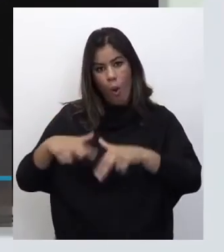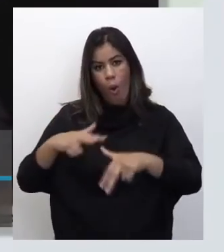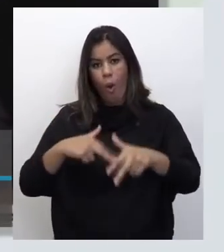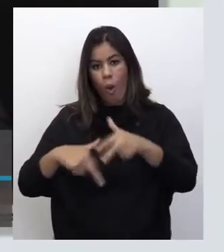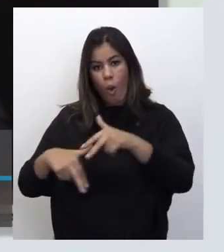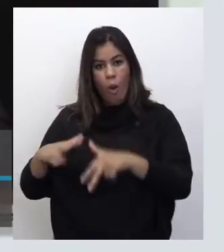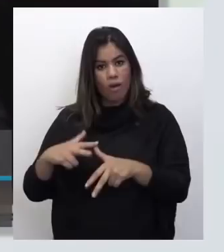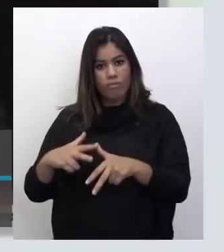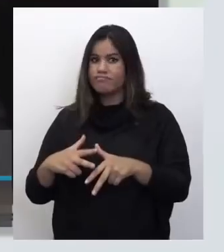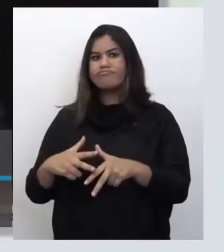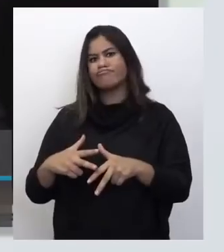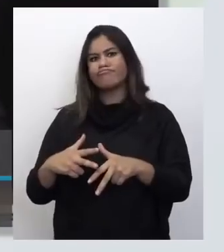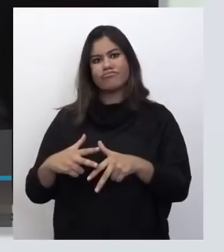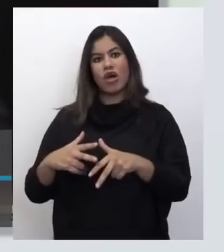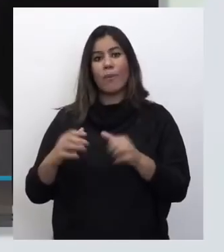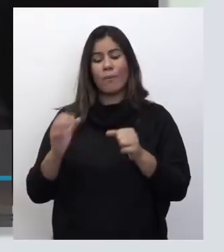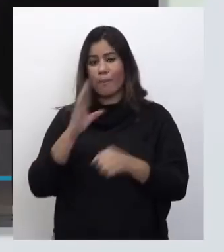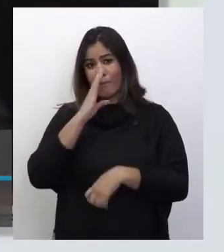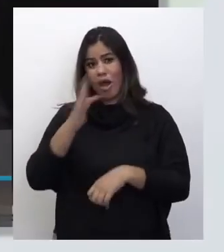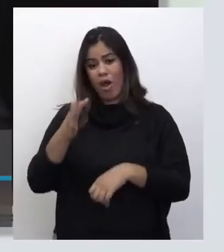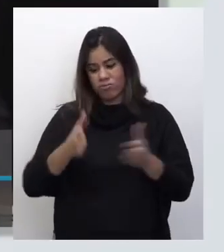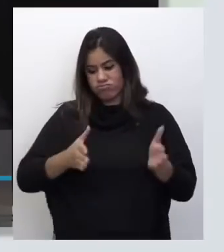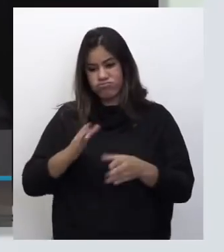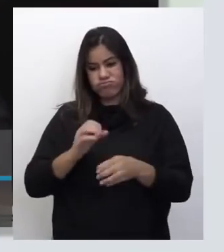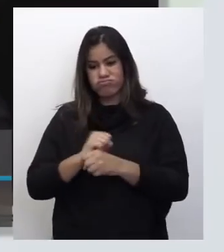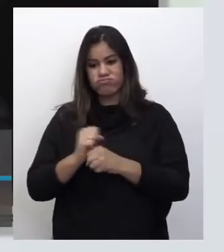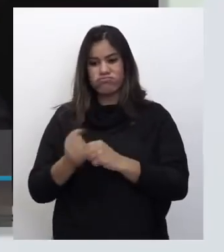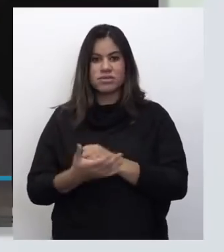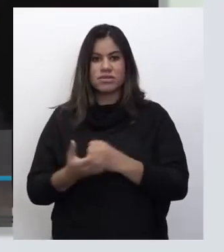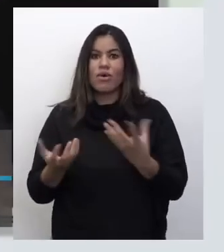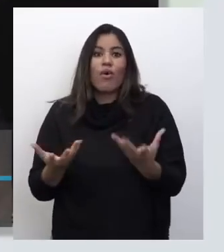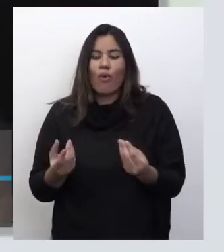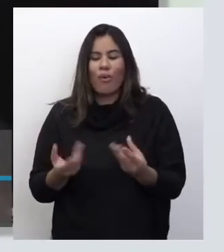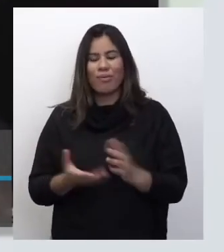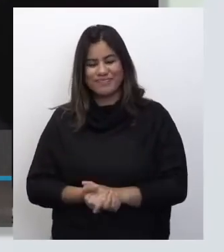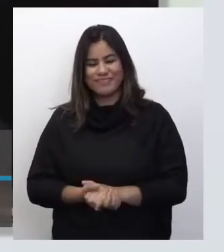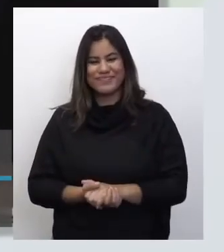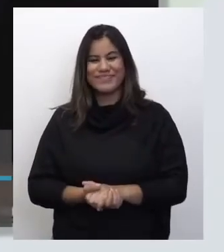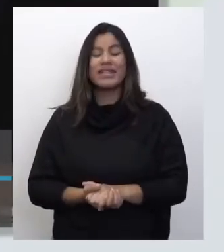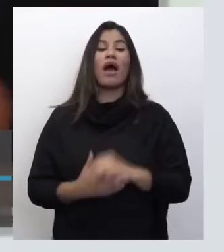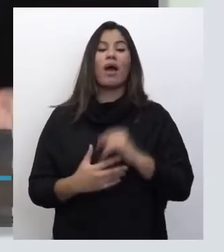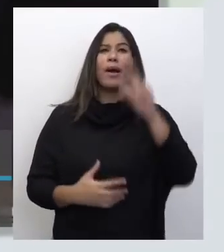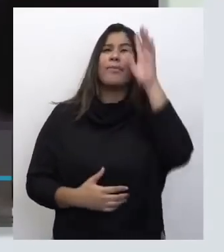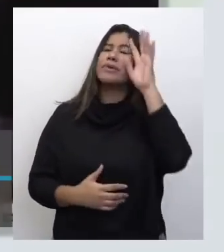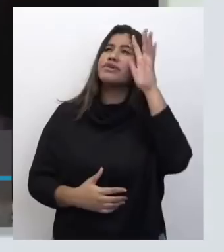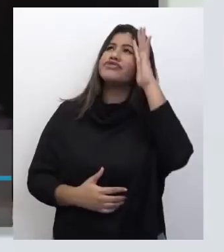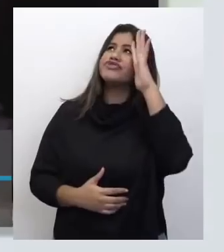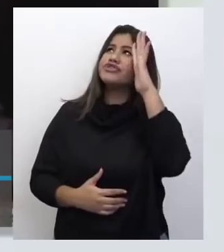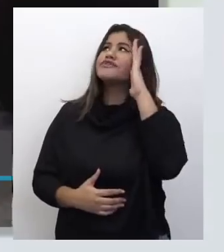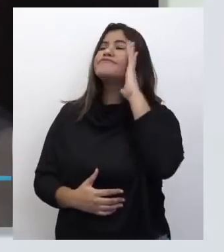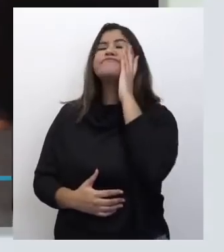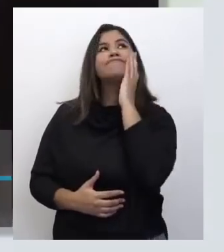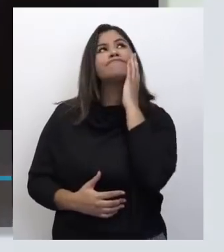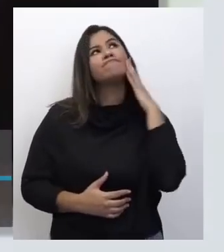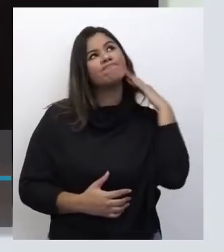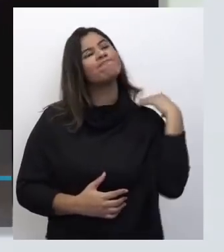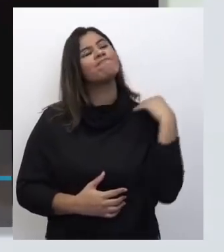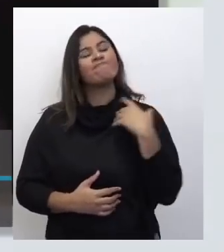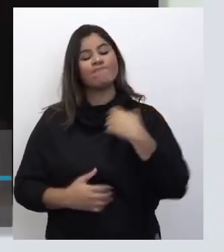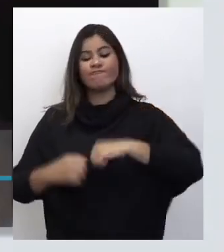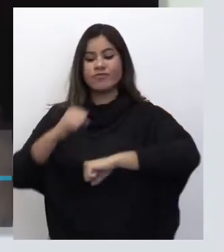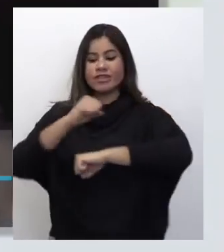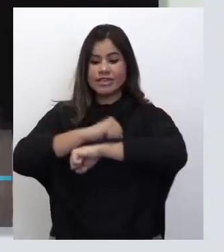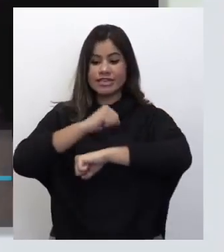né? Mas pensando nisso, eu decidi então colocar na minha janela, o que eu vou querer ver na minha